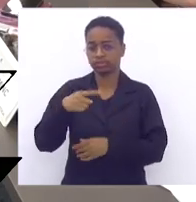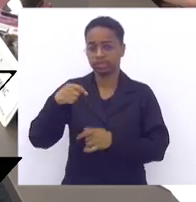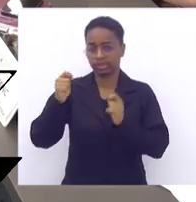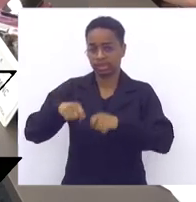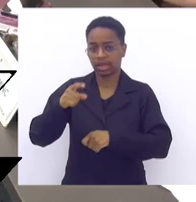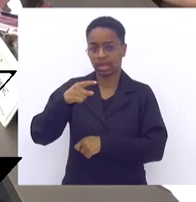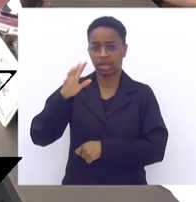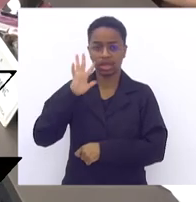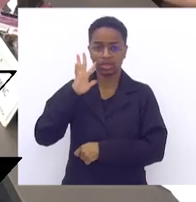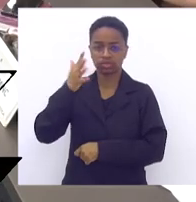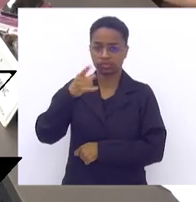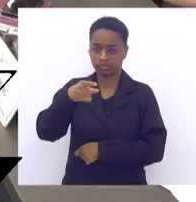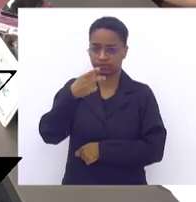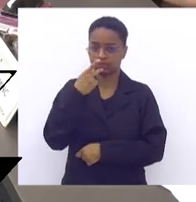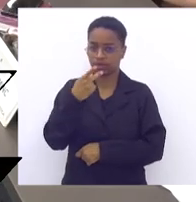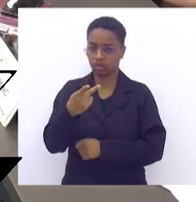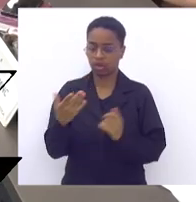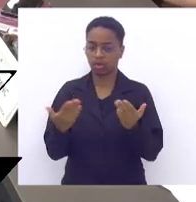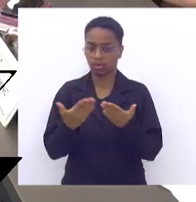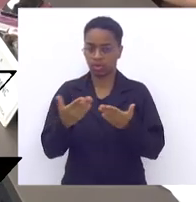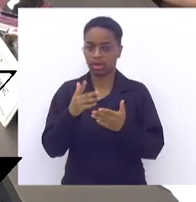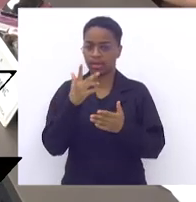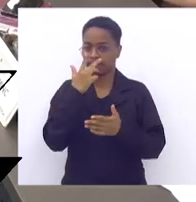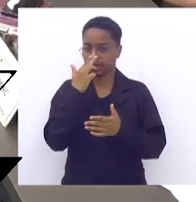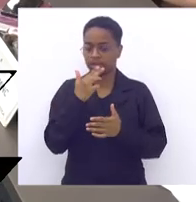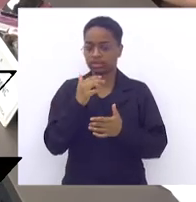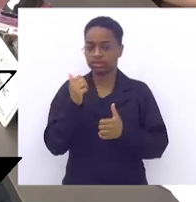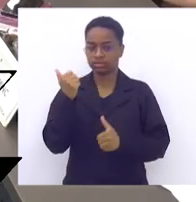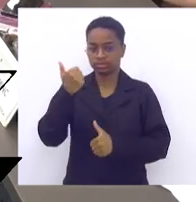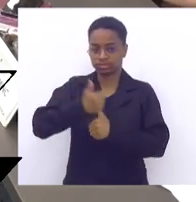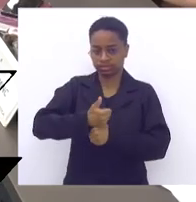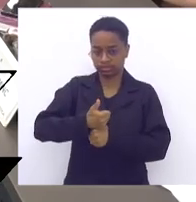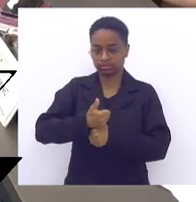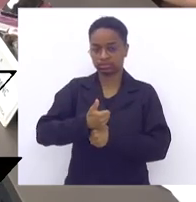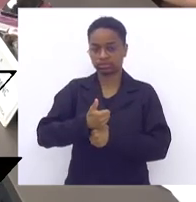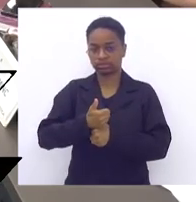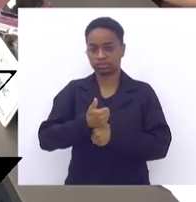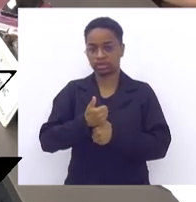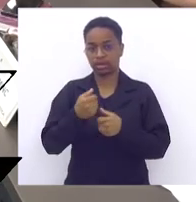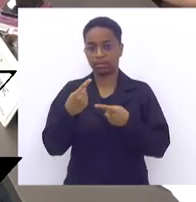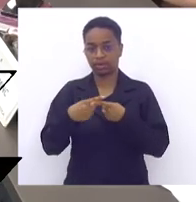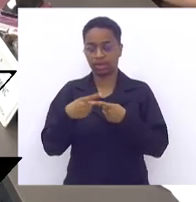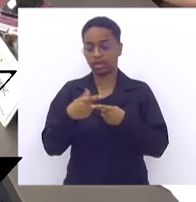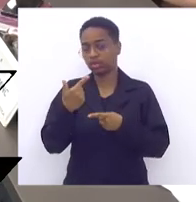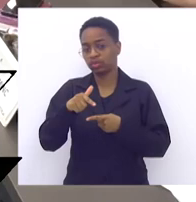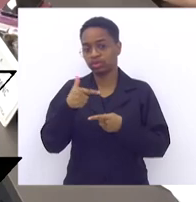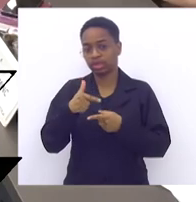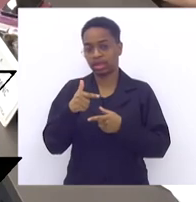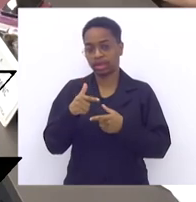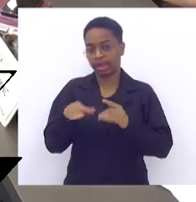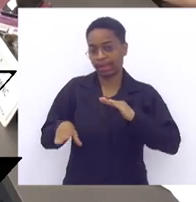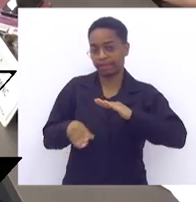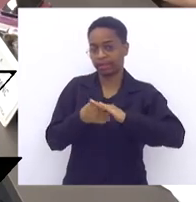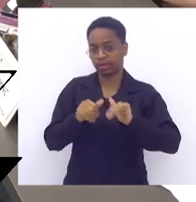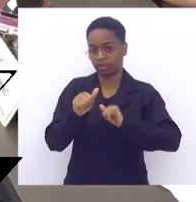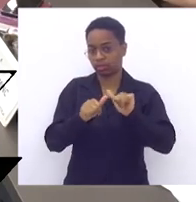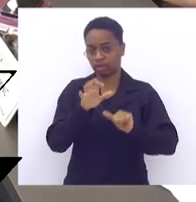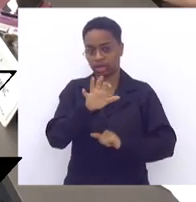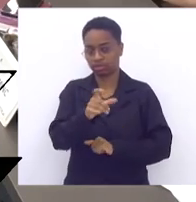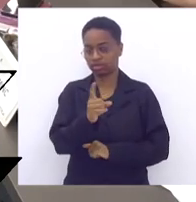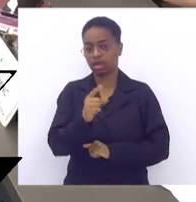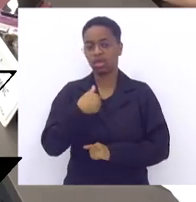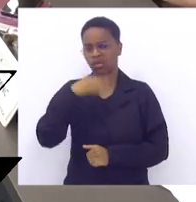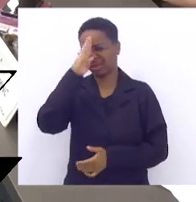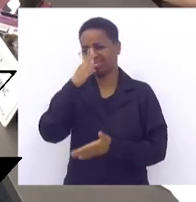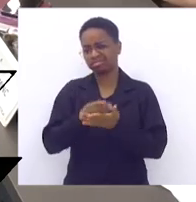Excelência aduz agora com uma subemenda a uma emenda aprontada, haja vista que não há emenda alterando propriamente isso, creio que seja